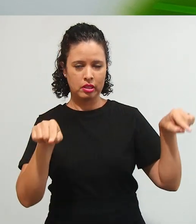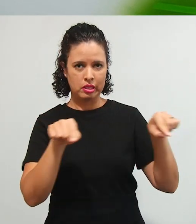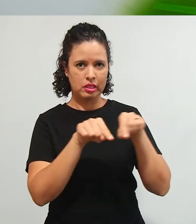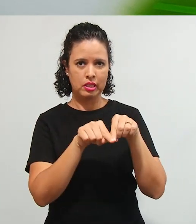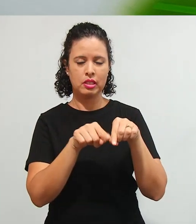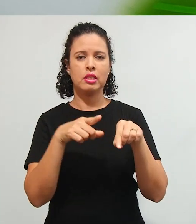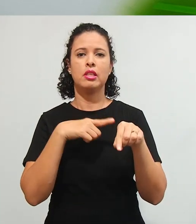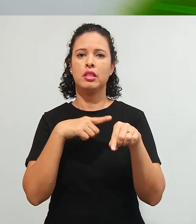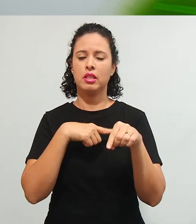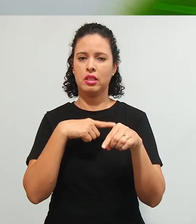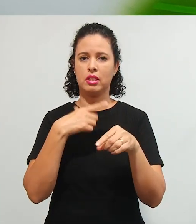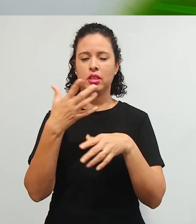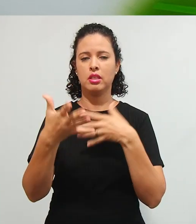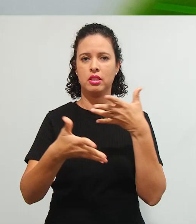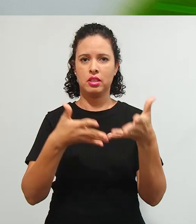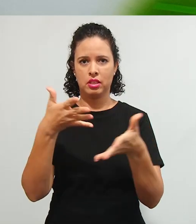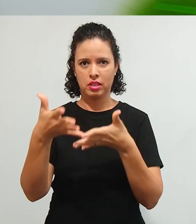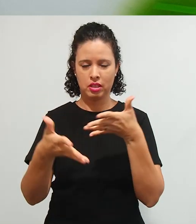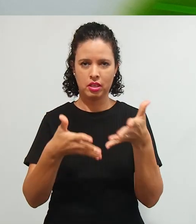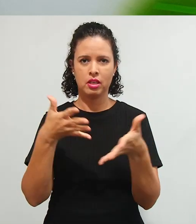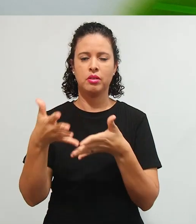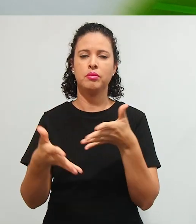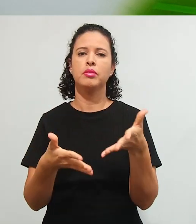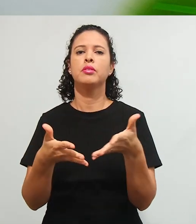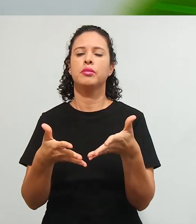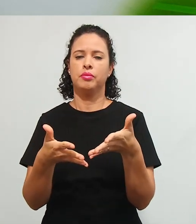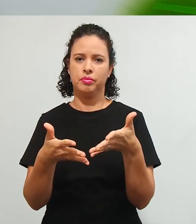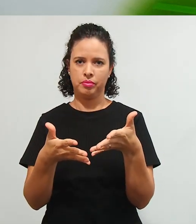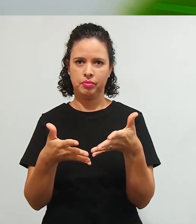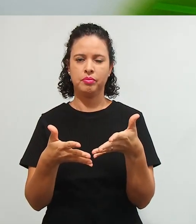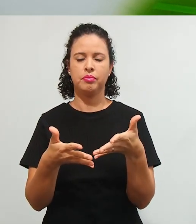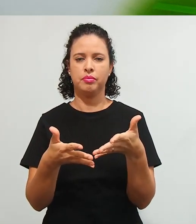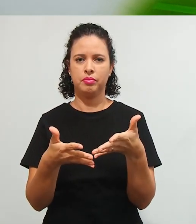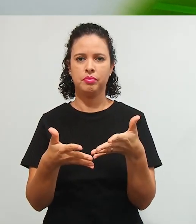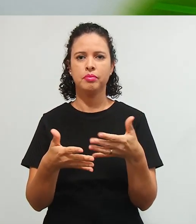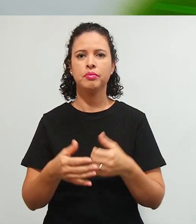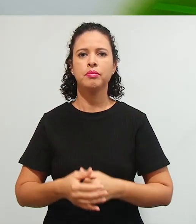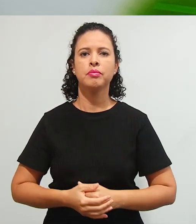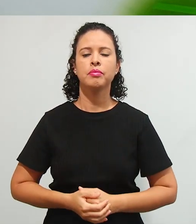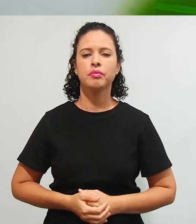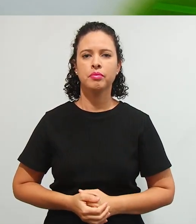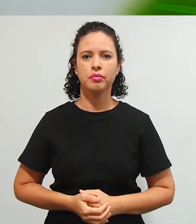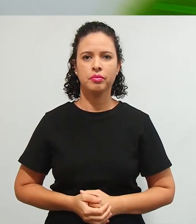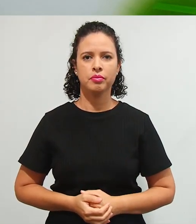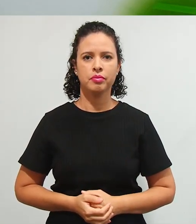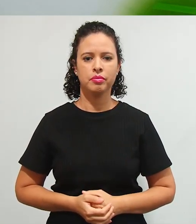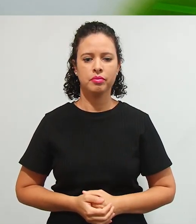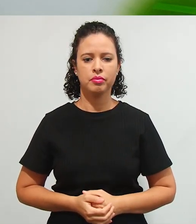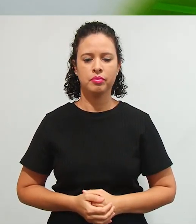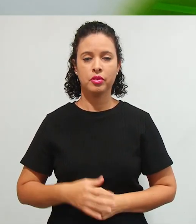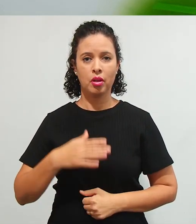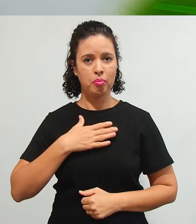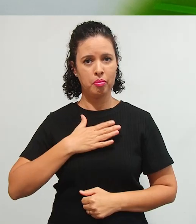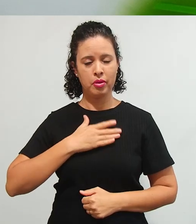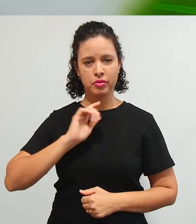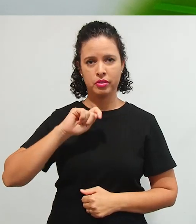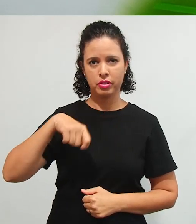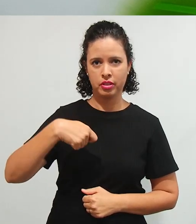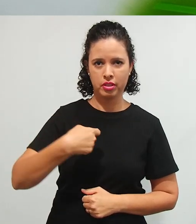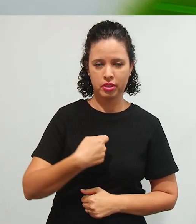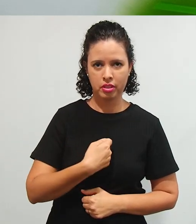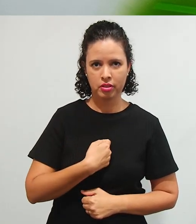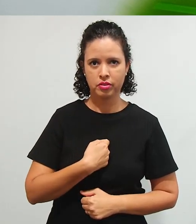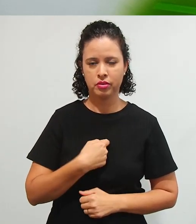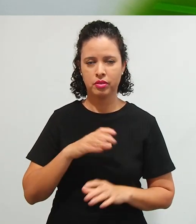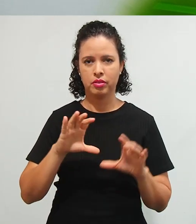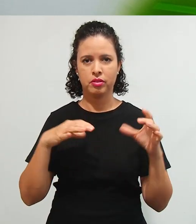da sua tela temos a intérprete de Libras. Bom, o sinal que me